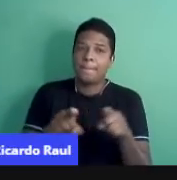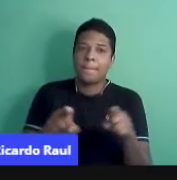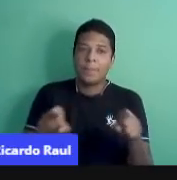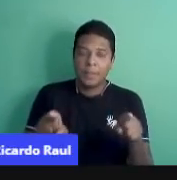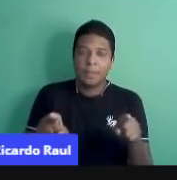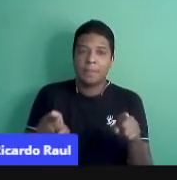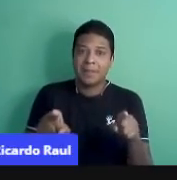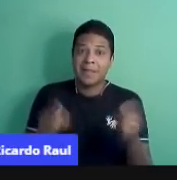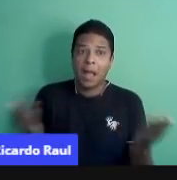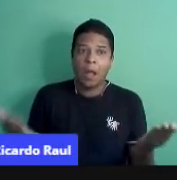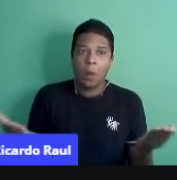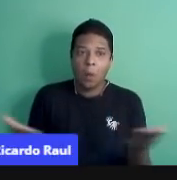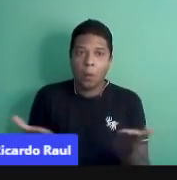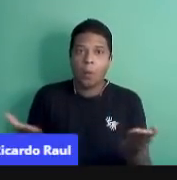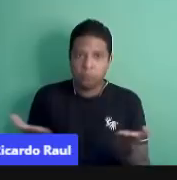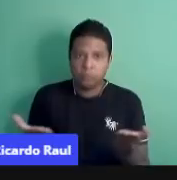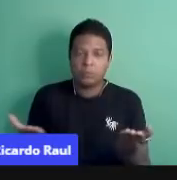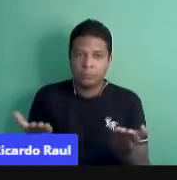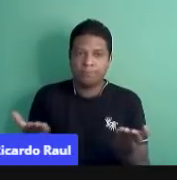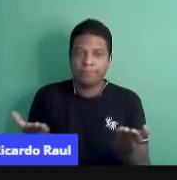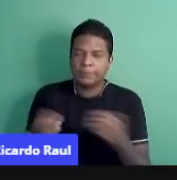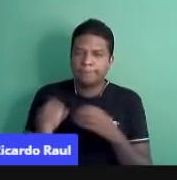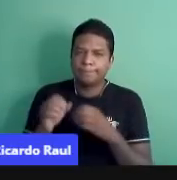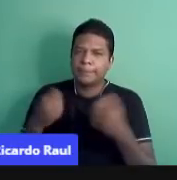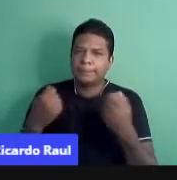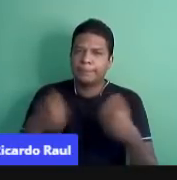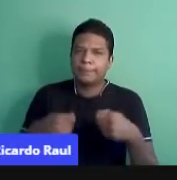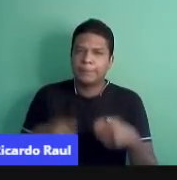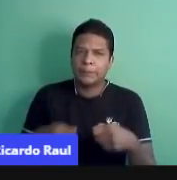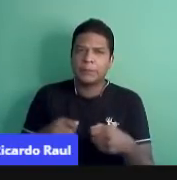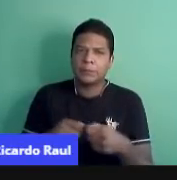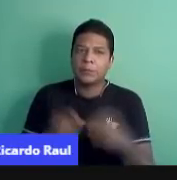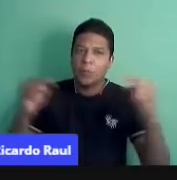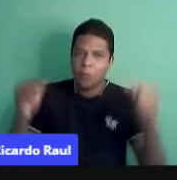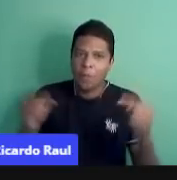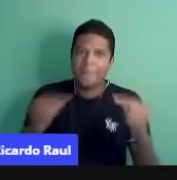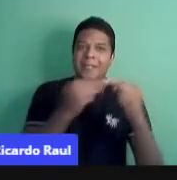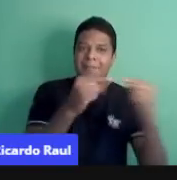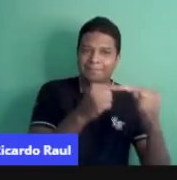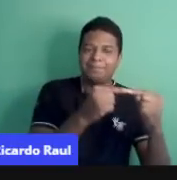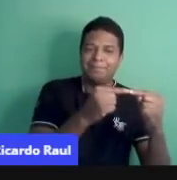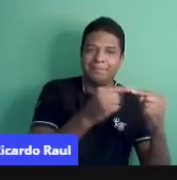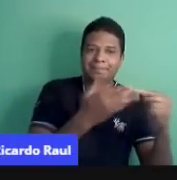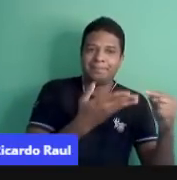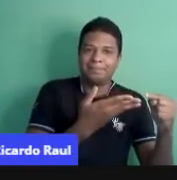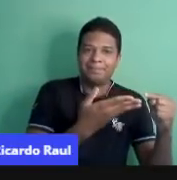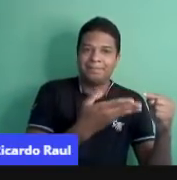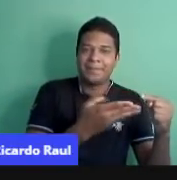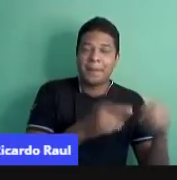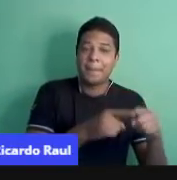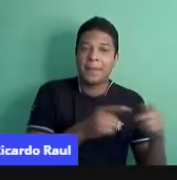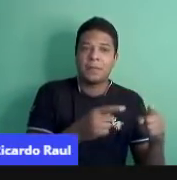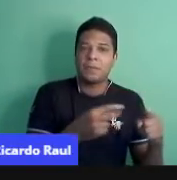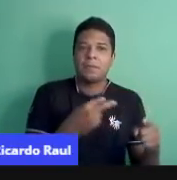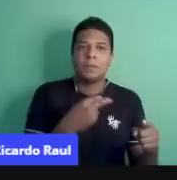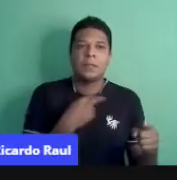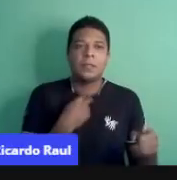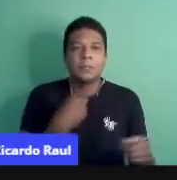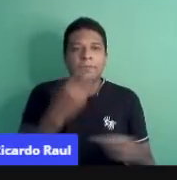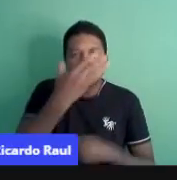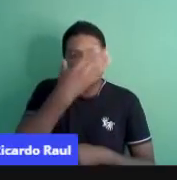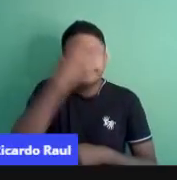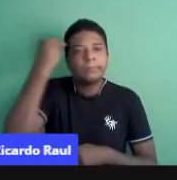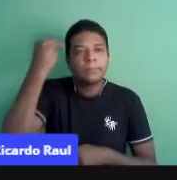nesse momento, é algo que nós precisamos fazer combinar. Mas nós não podemos nos esquecer